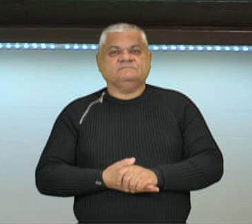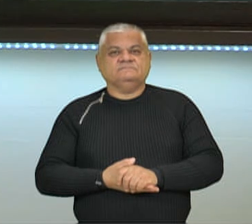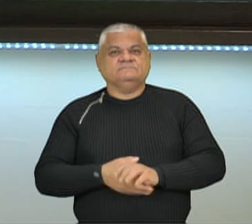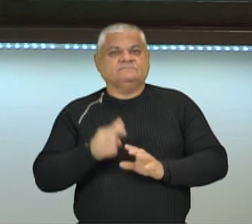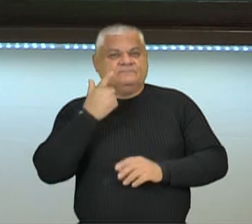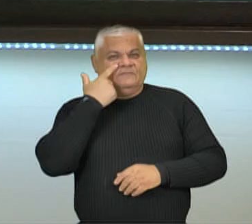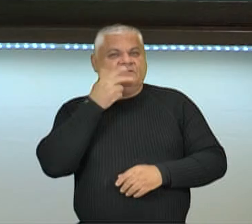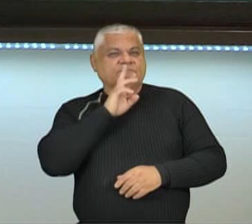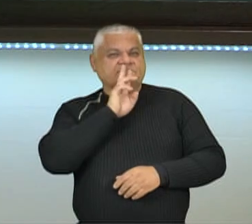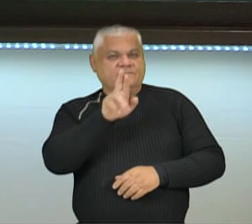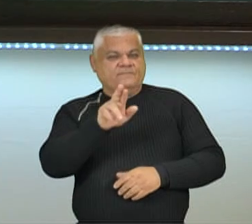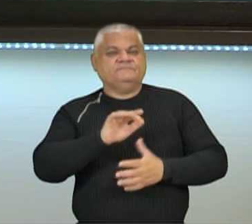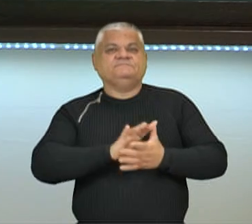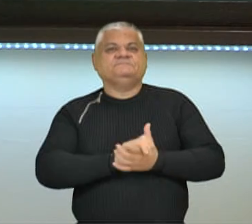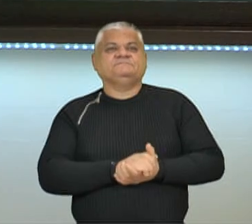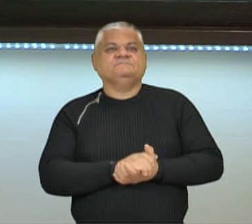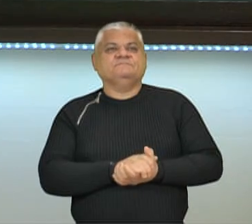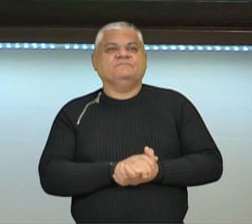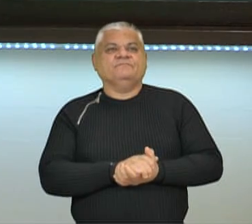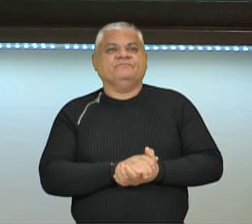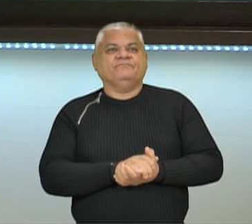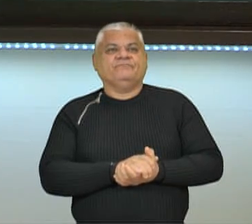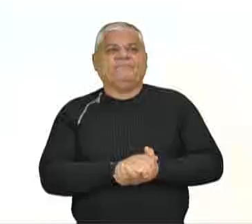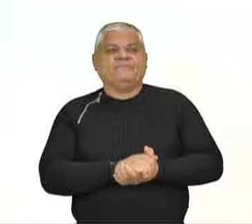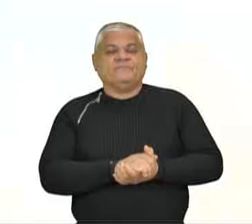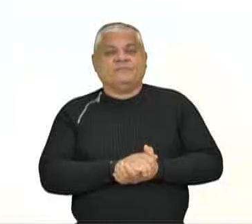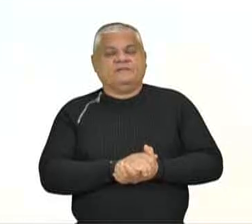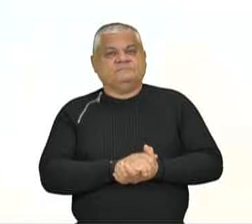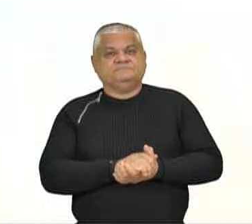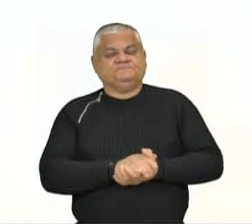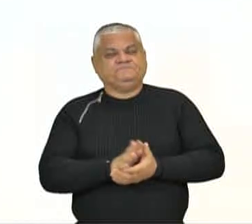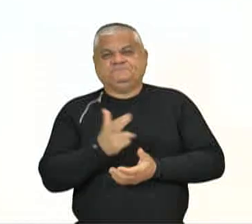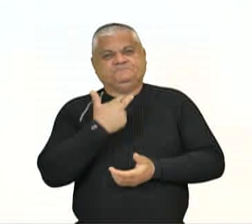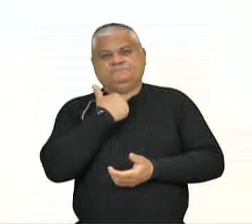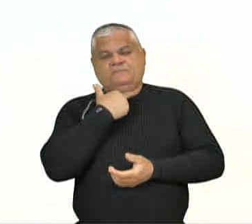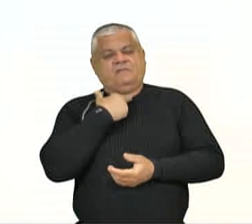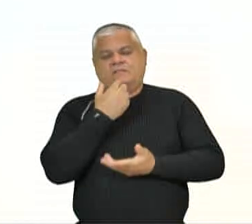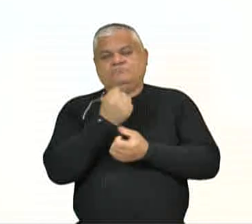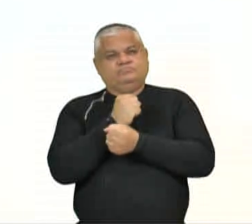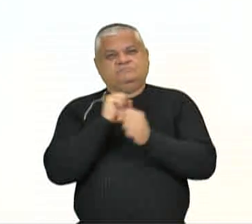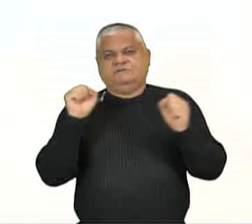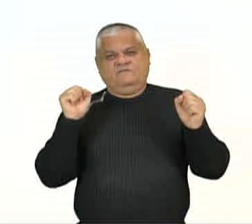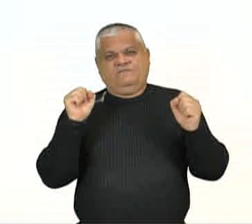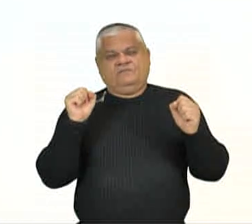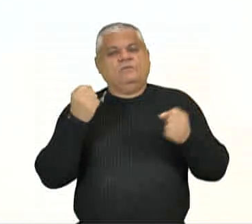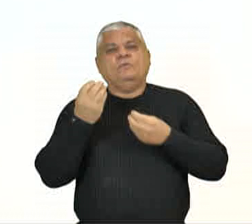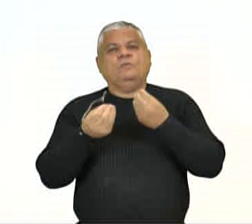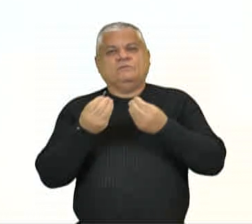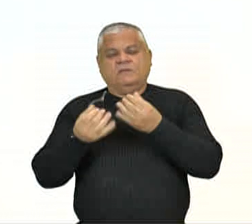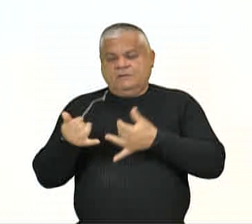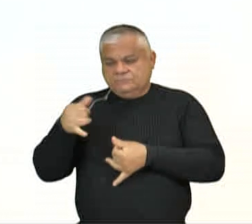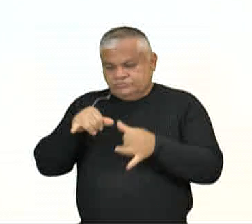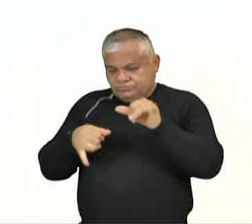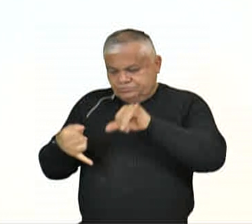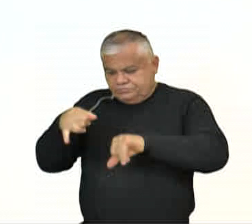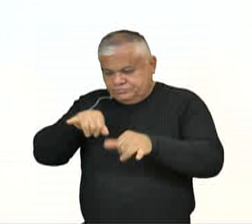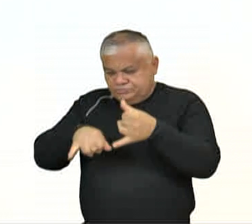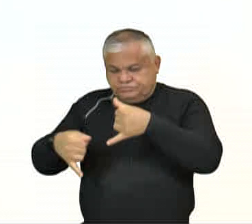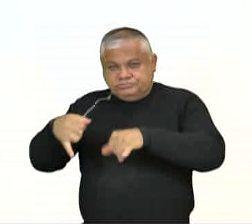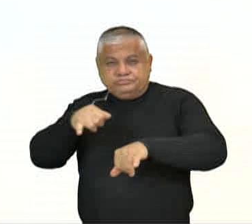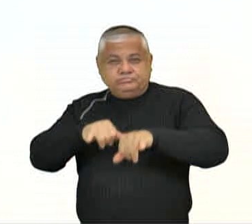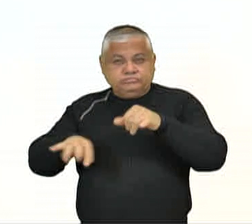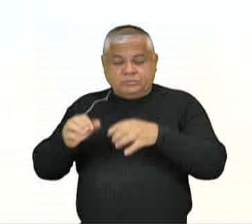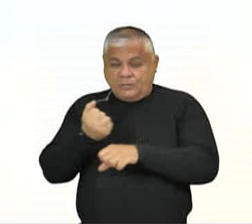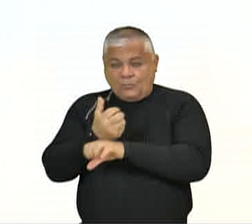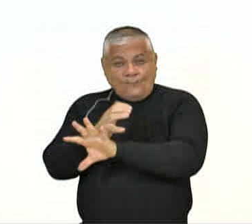Vamos para a nossa resposta, então? Bom, não é possível, então, a gente recriar, né, dinossauros a